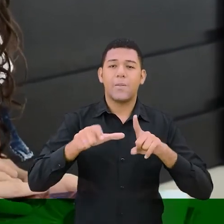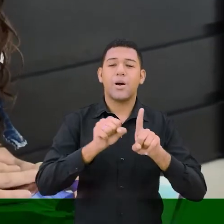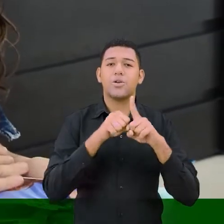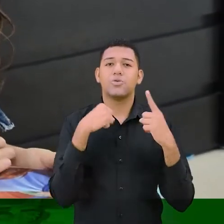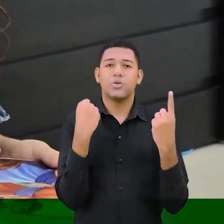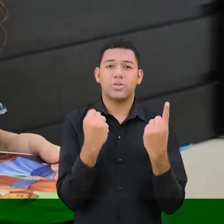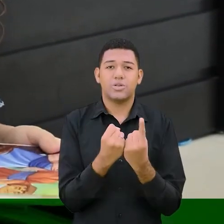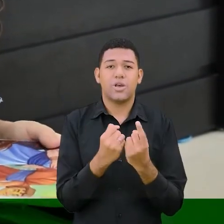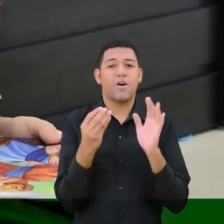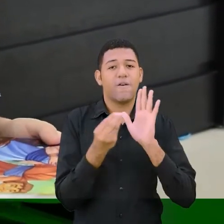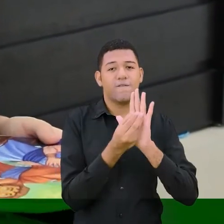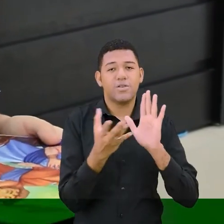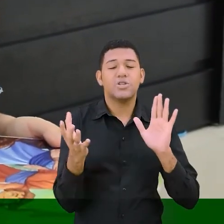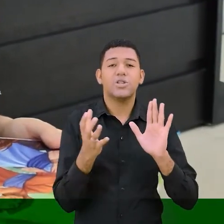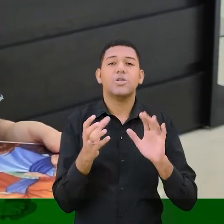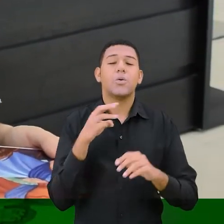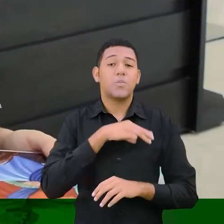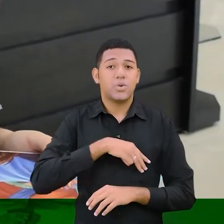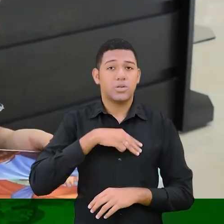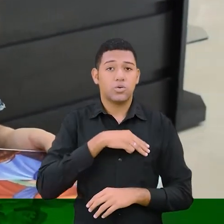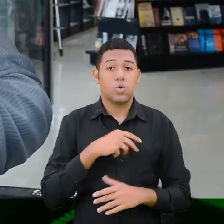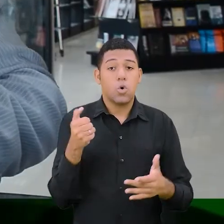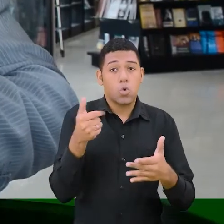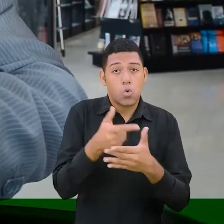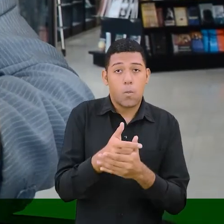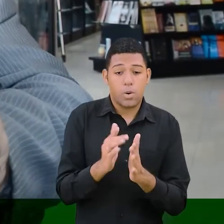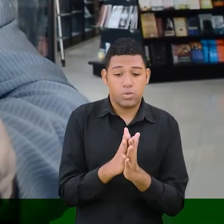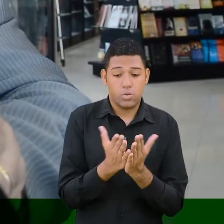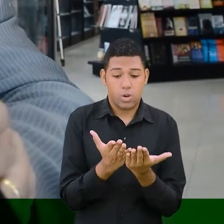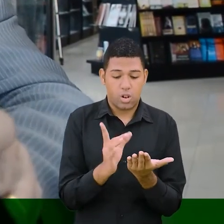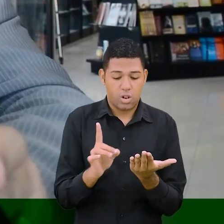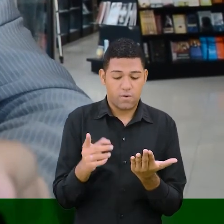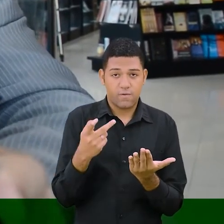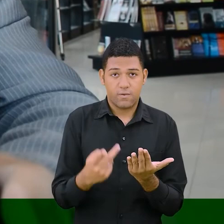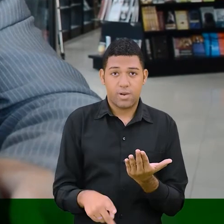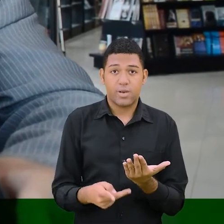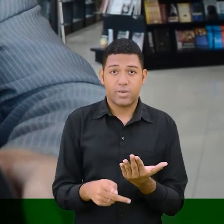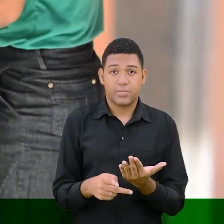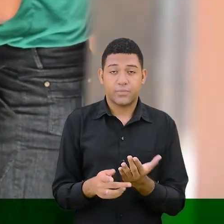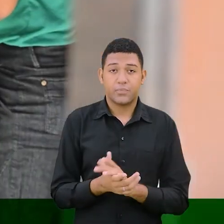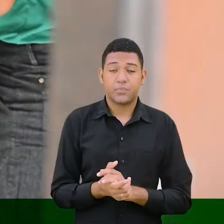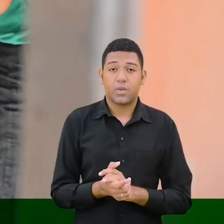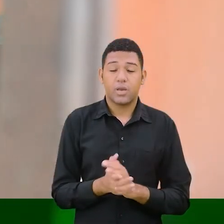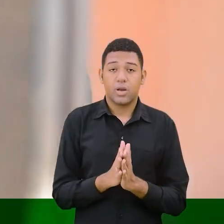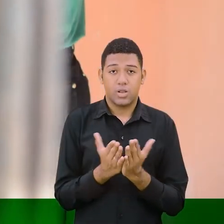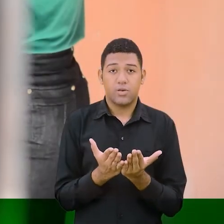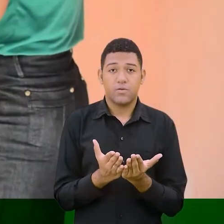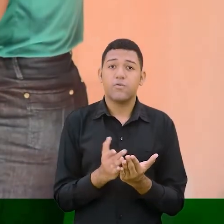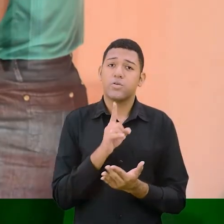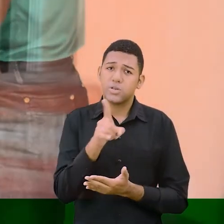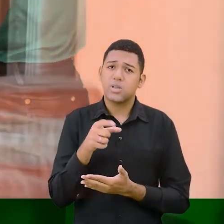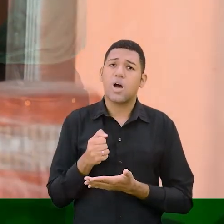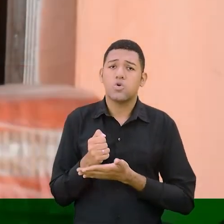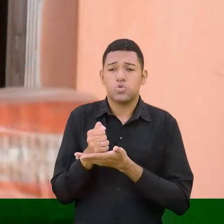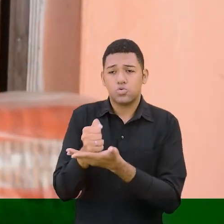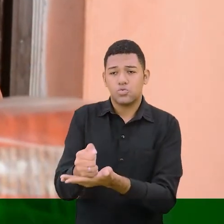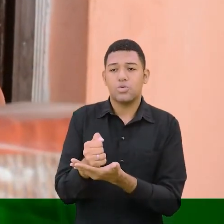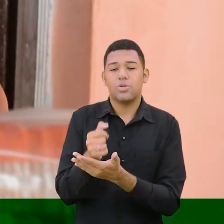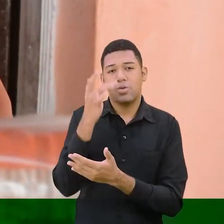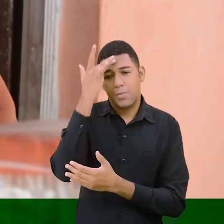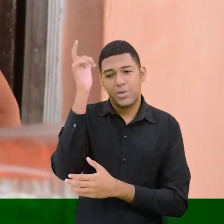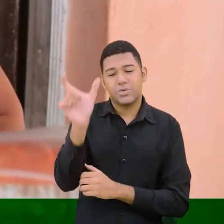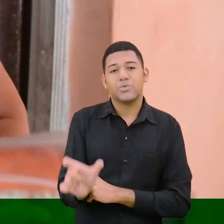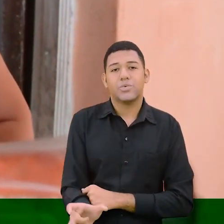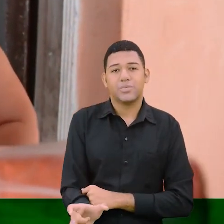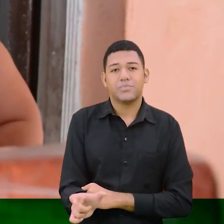e missões ao adquirir qualquer um de nossos produtos seja presencial ou à distância você está investindo em